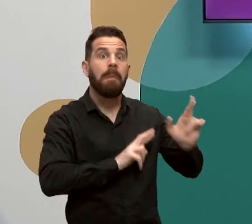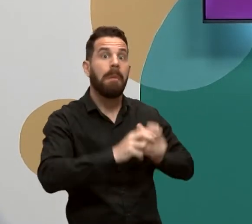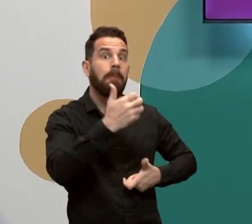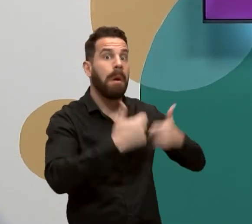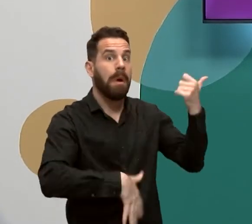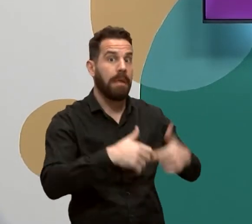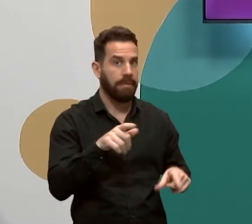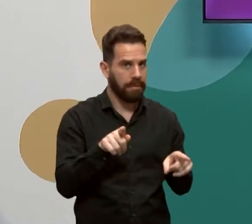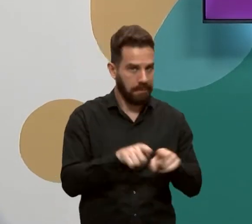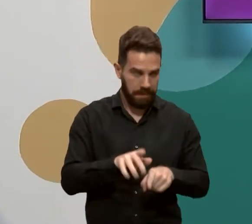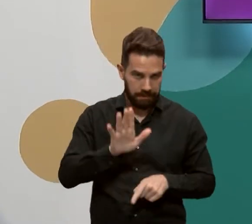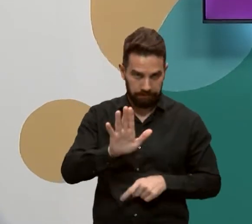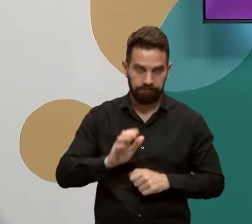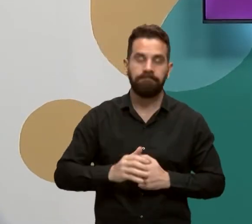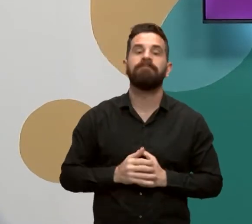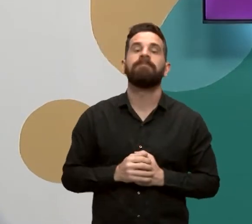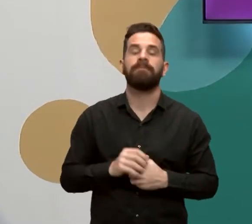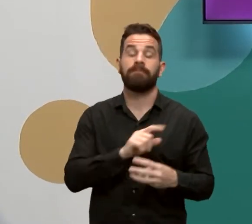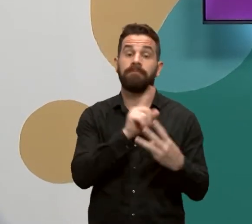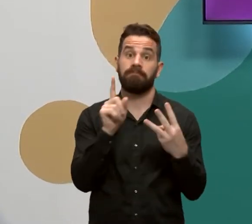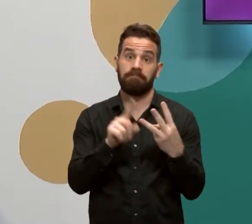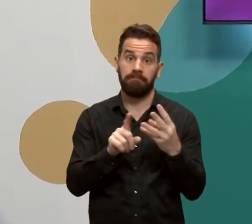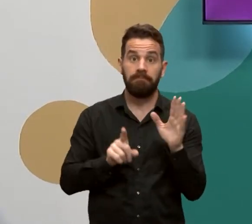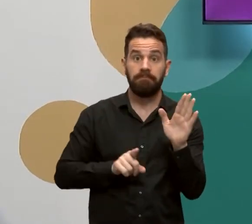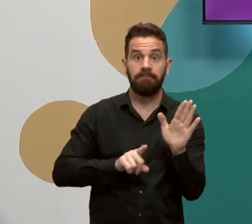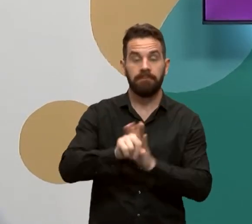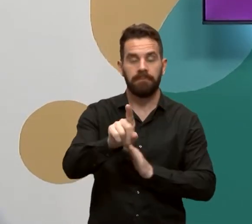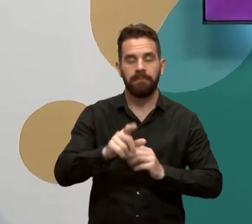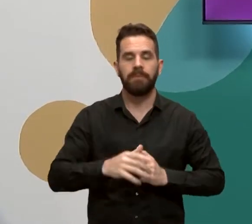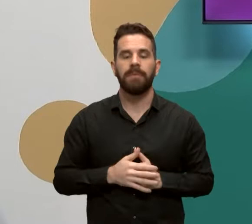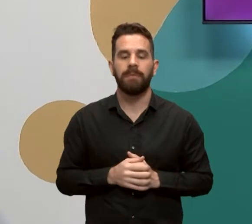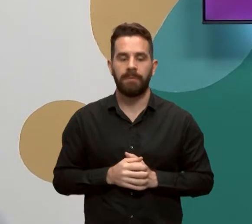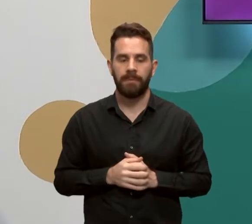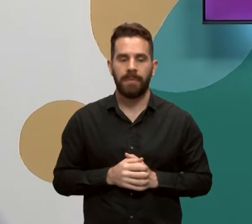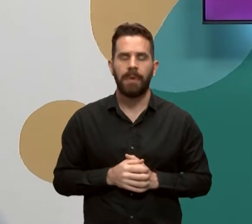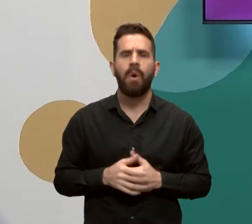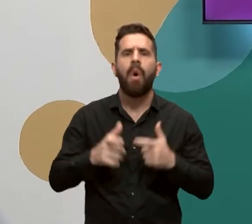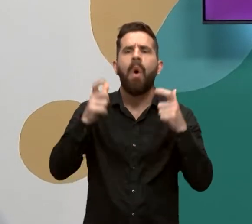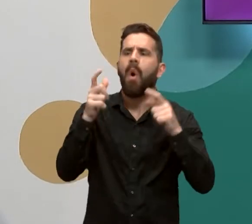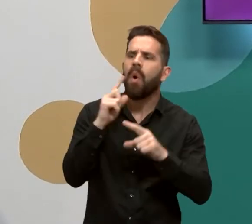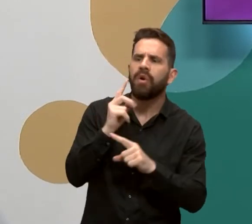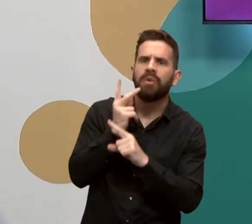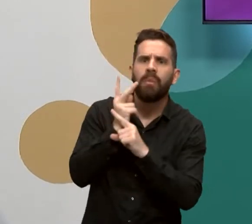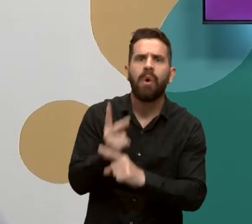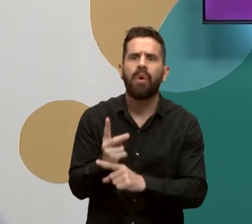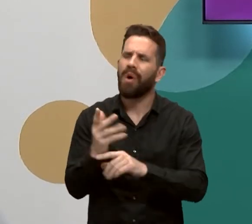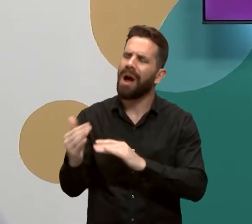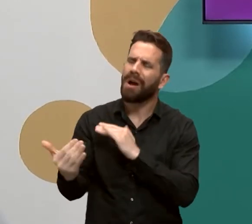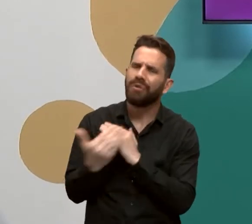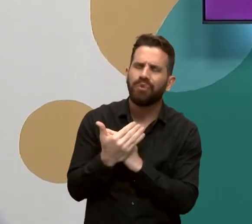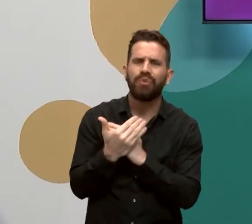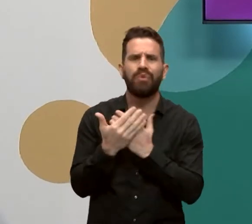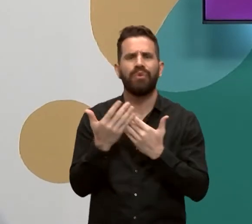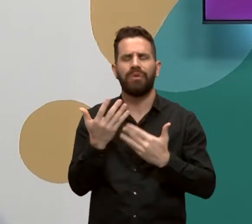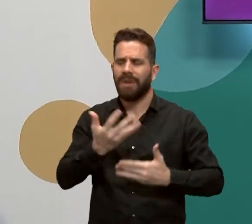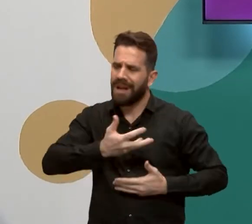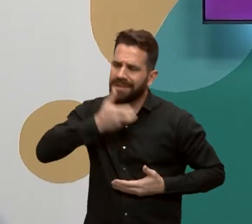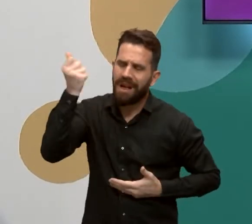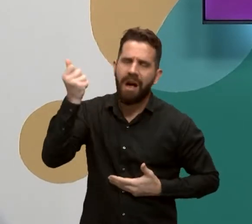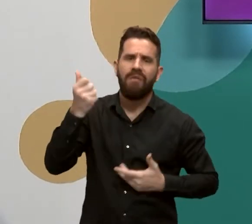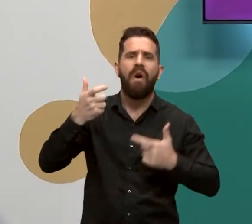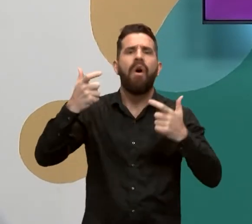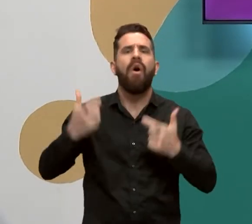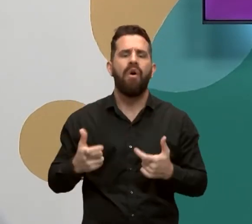também. E a terceira pergunta foi onde procurar ajuda, né? A opção A, no